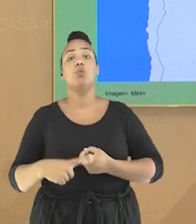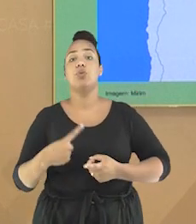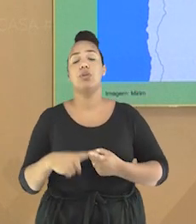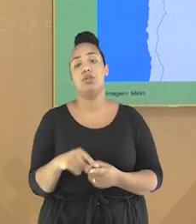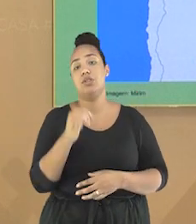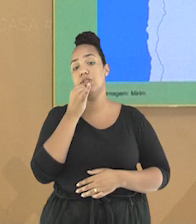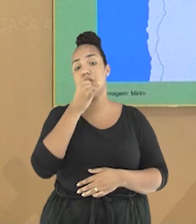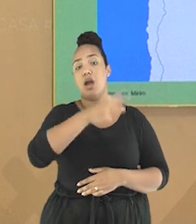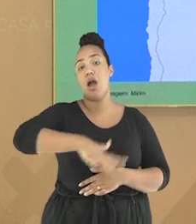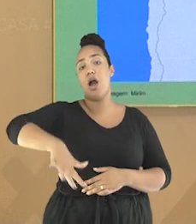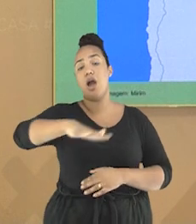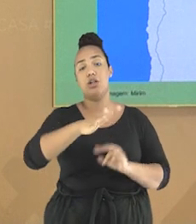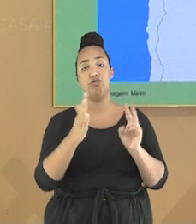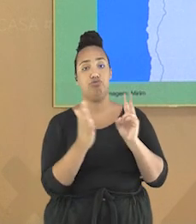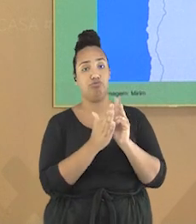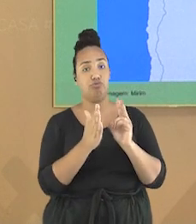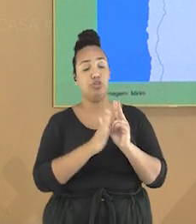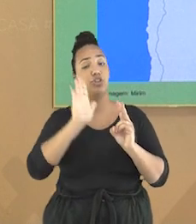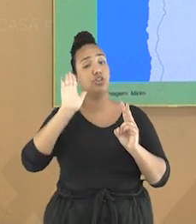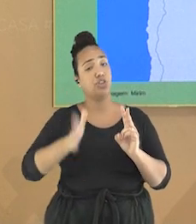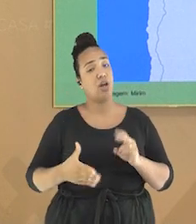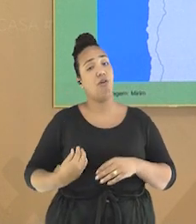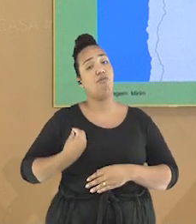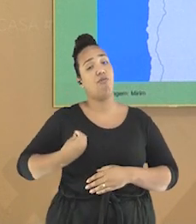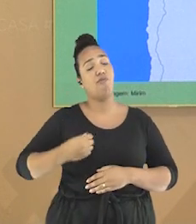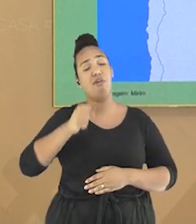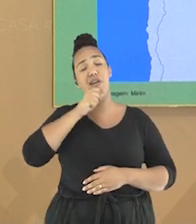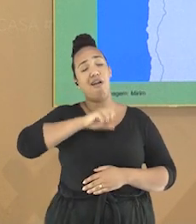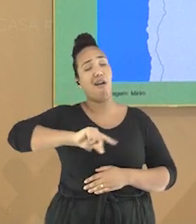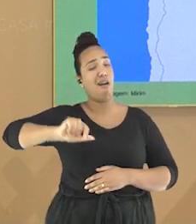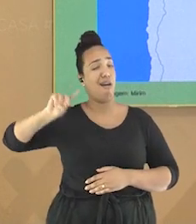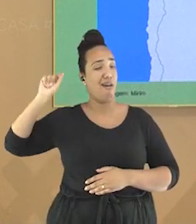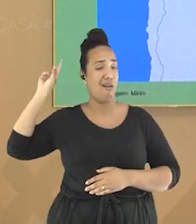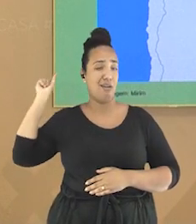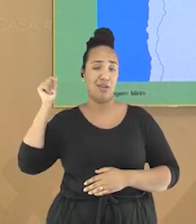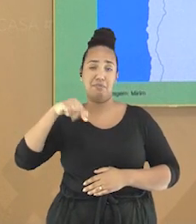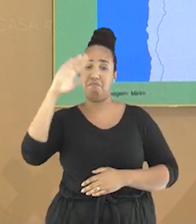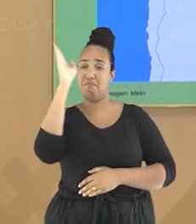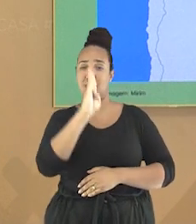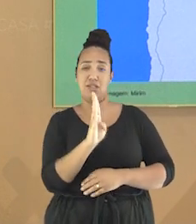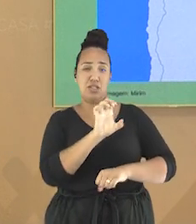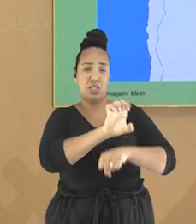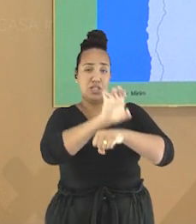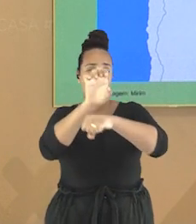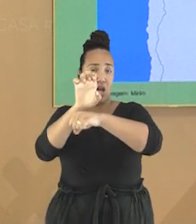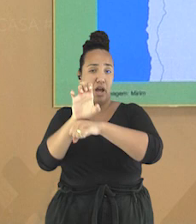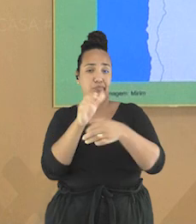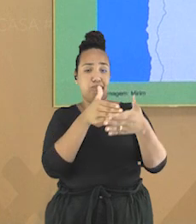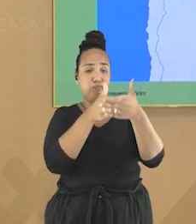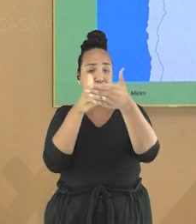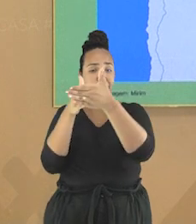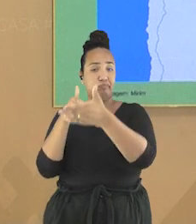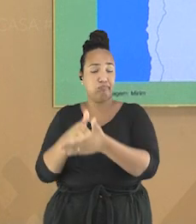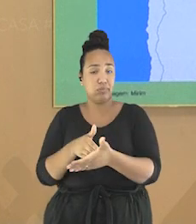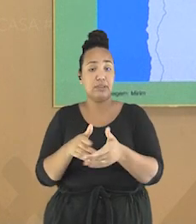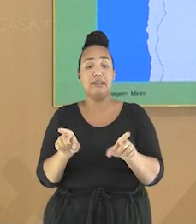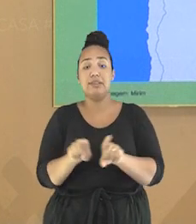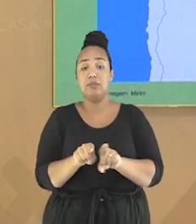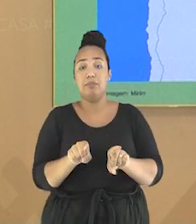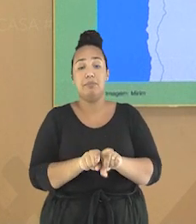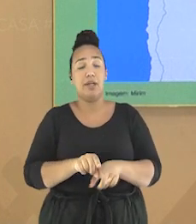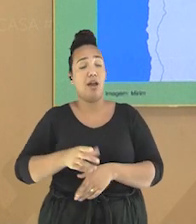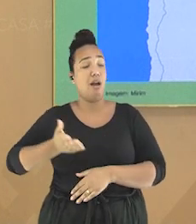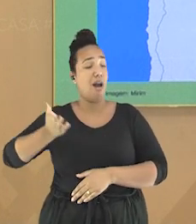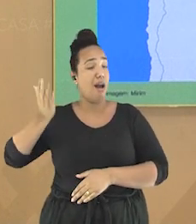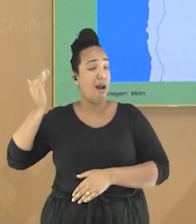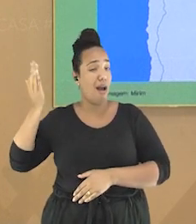esses territórios indígenas já existiam antes da divisão do Brasil em estados e antes mesmo de